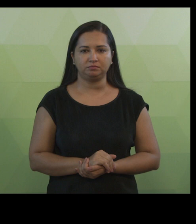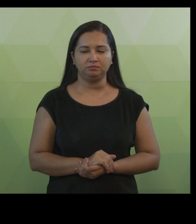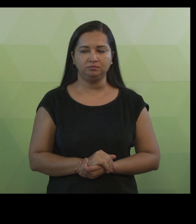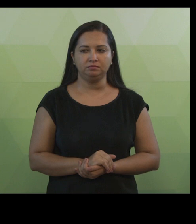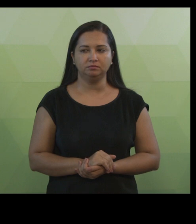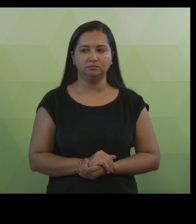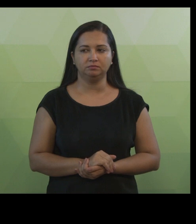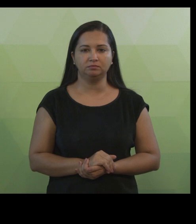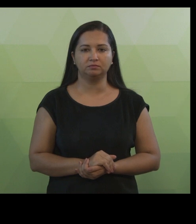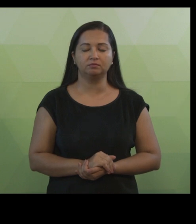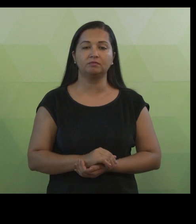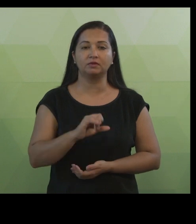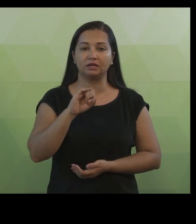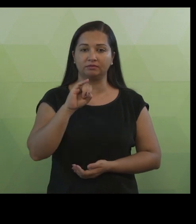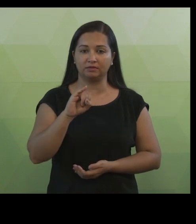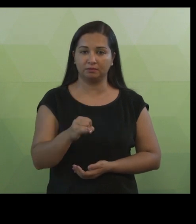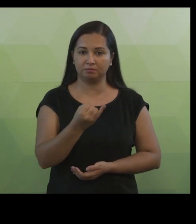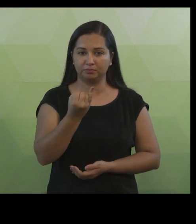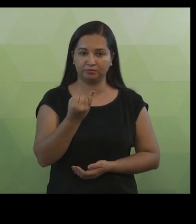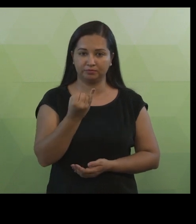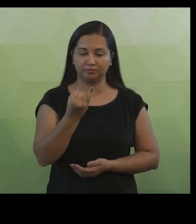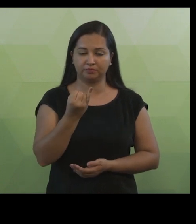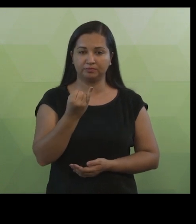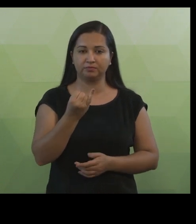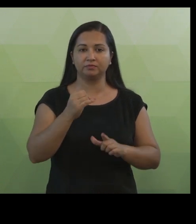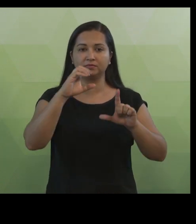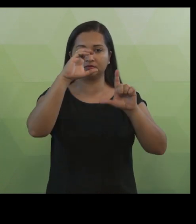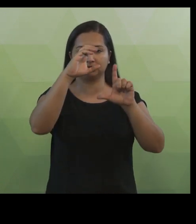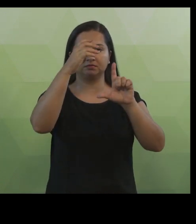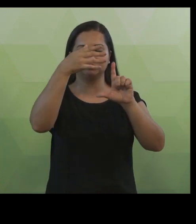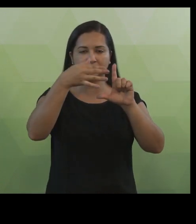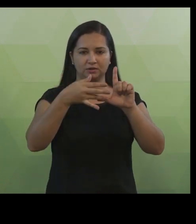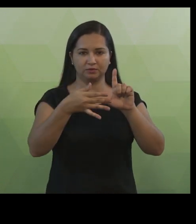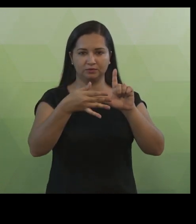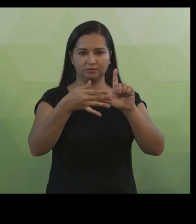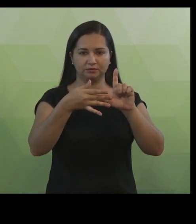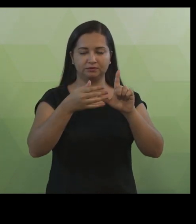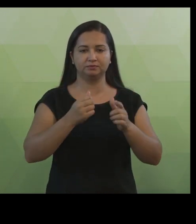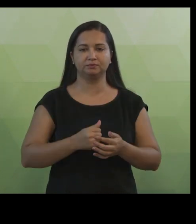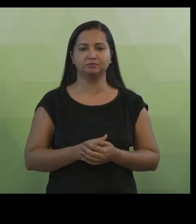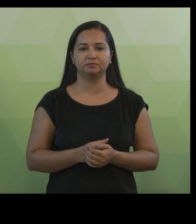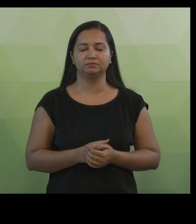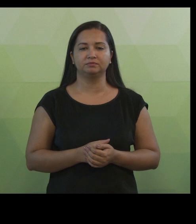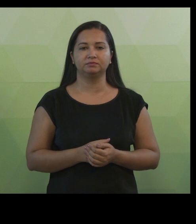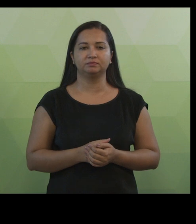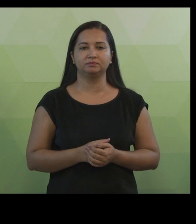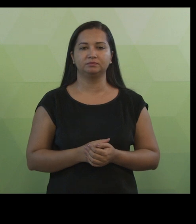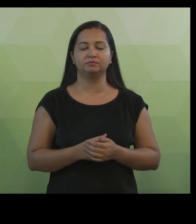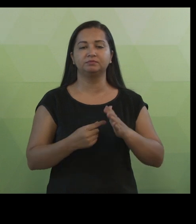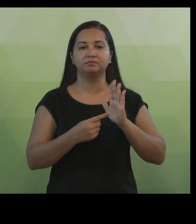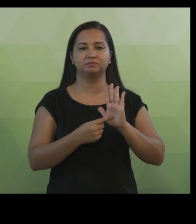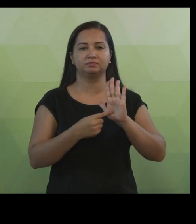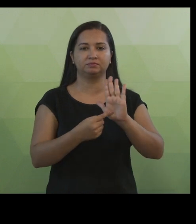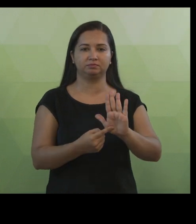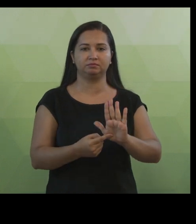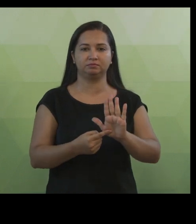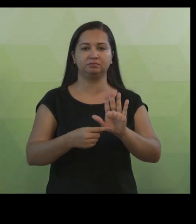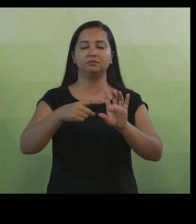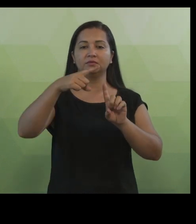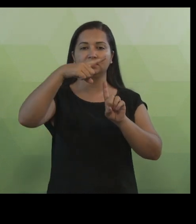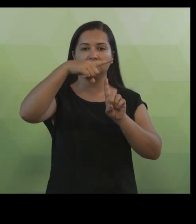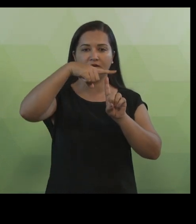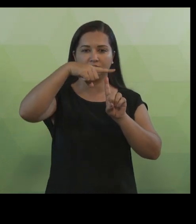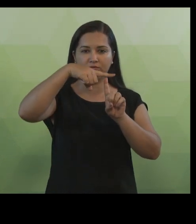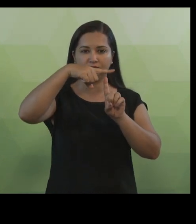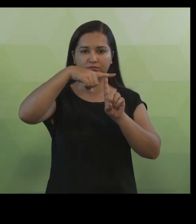de uma string, e charette, que retorna o caractere em um dado índice dessa string. Vamos